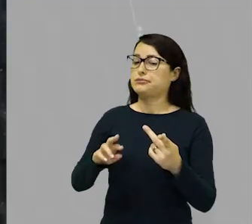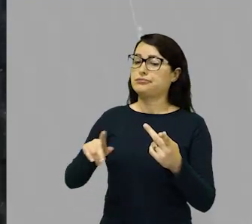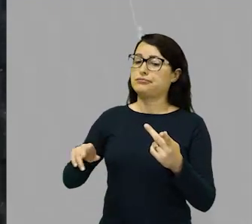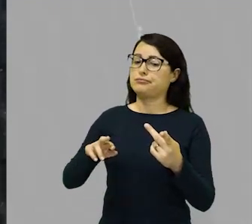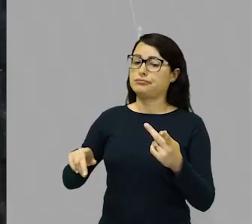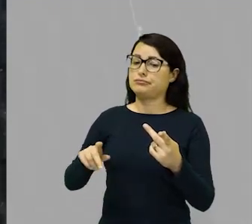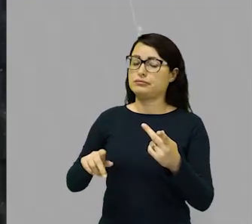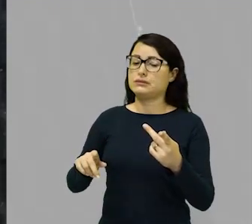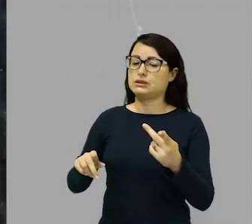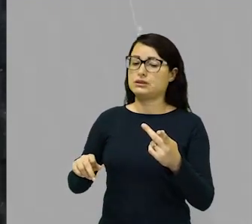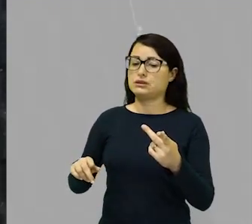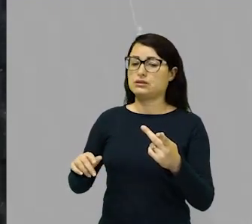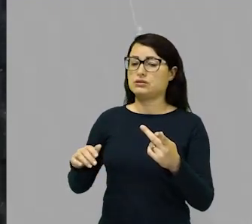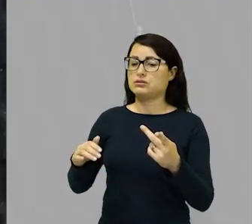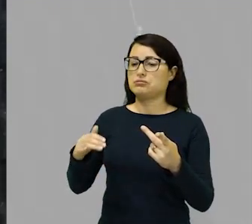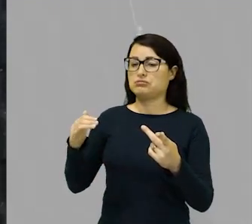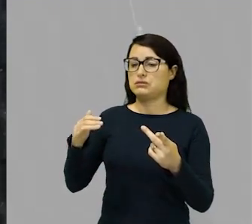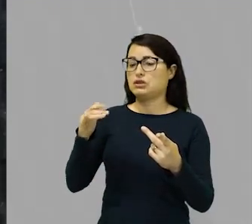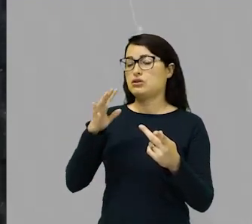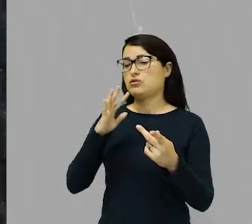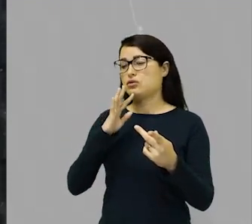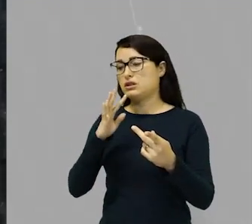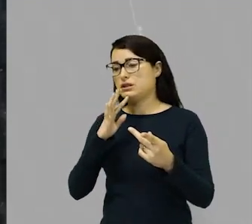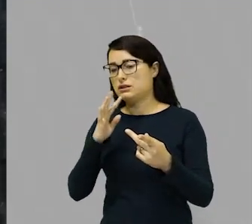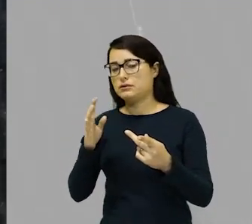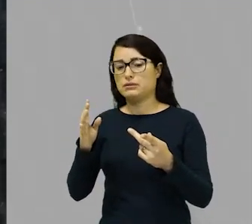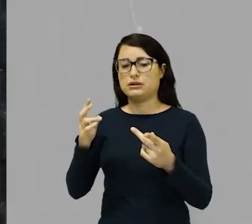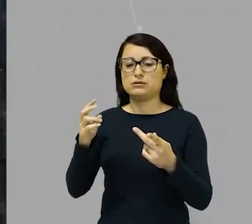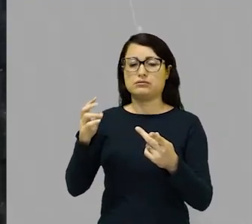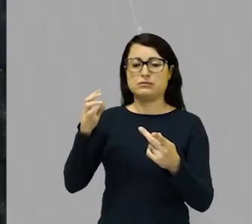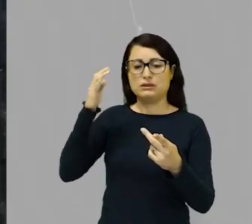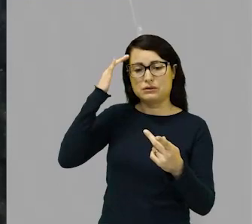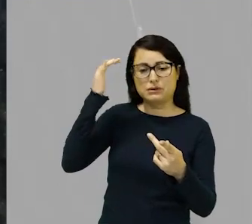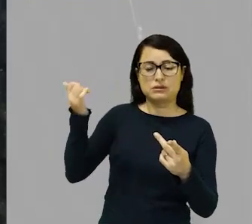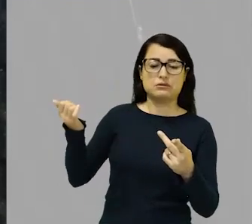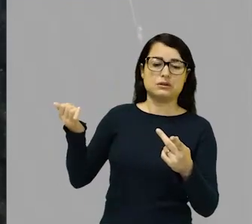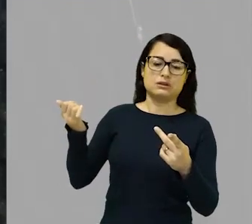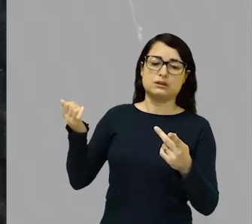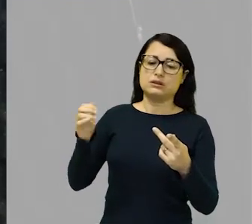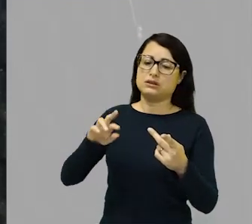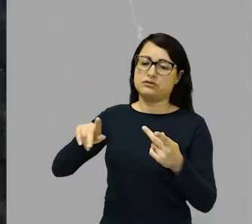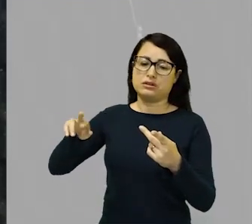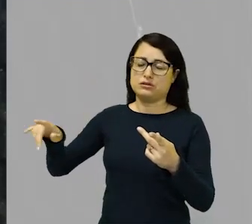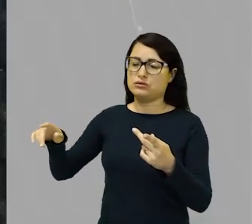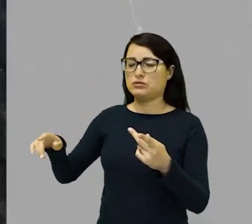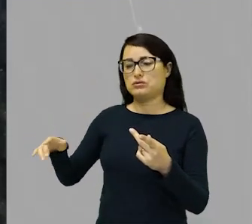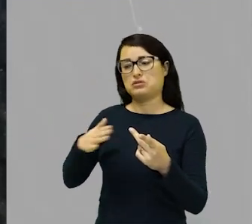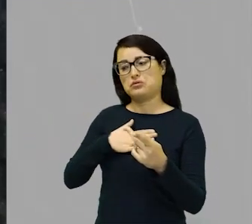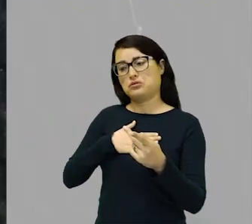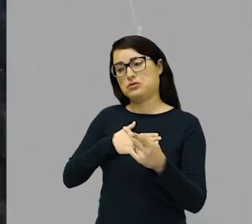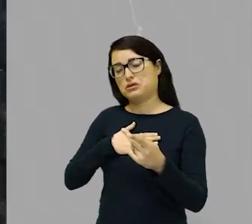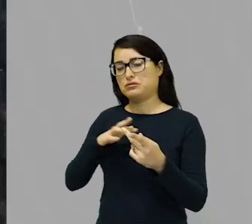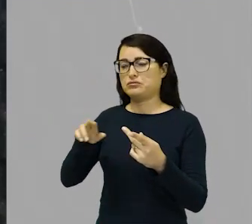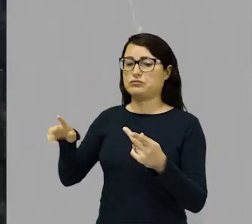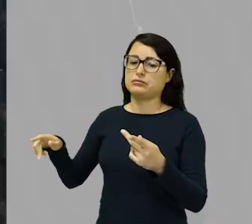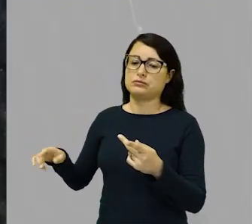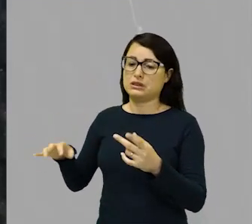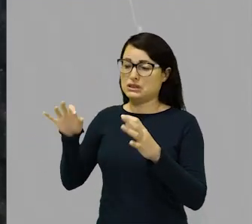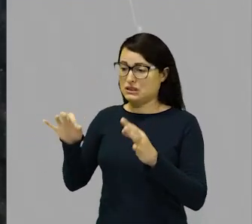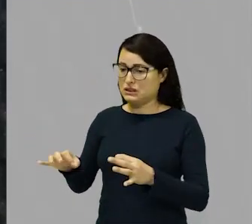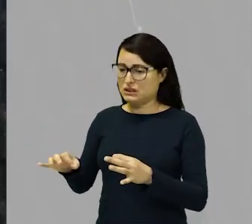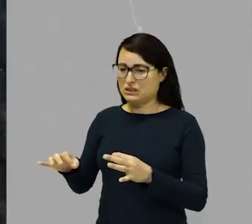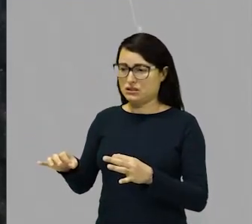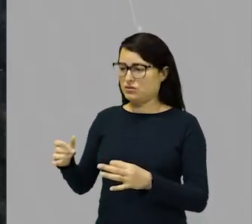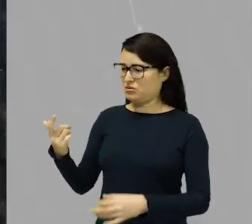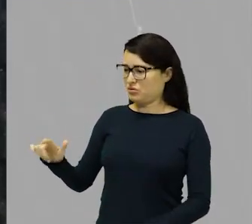níveis de conhecimento, de sabedoria, de gosto, que é diferente um do outro, tá? Mas não é correto você dizer